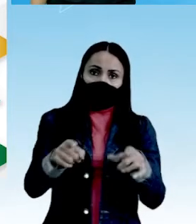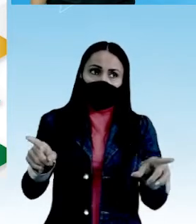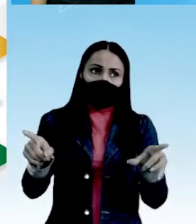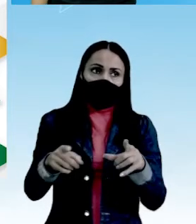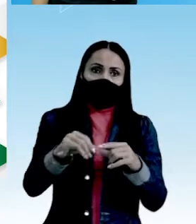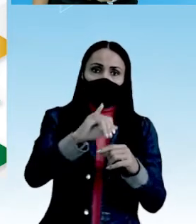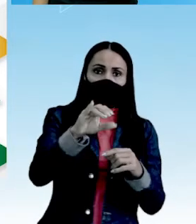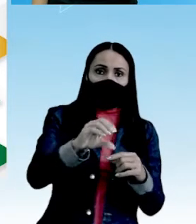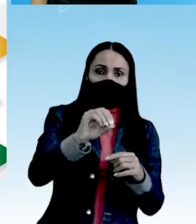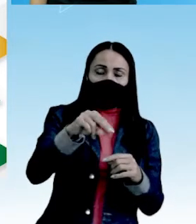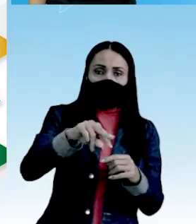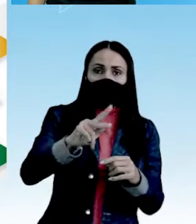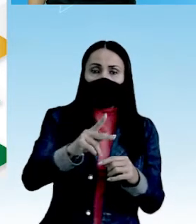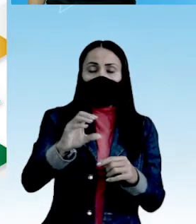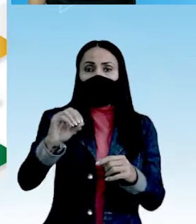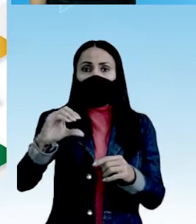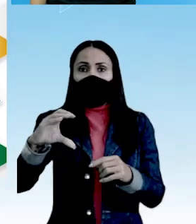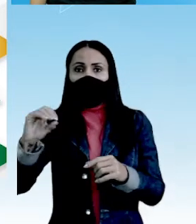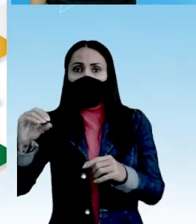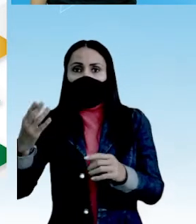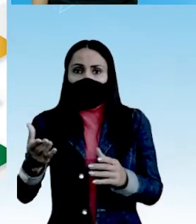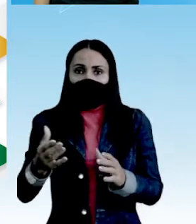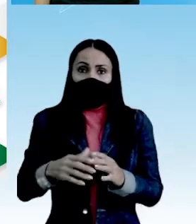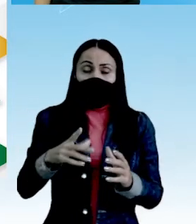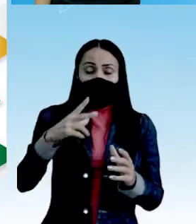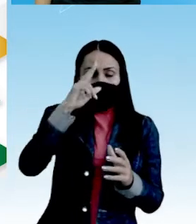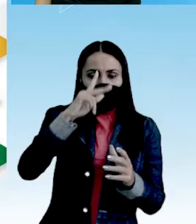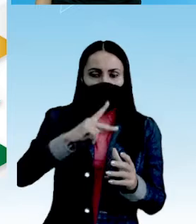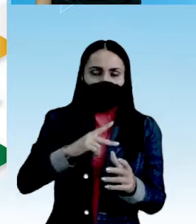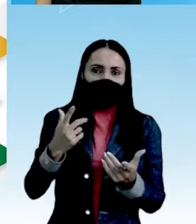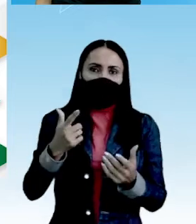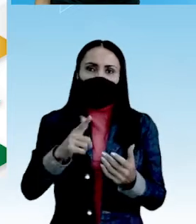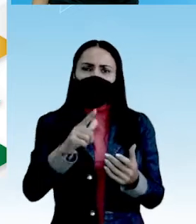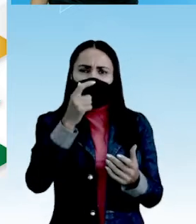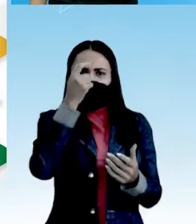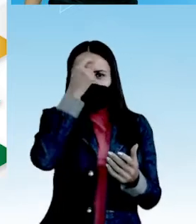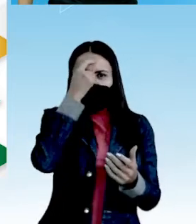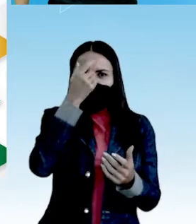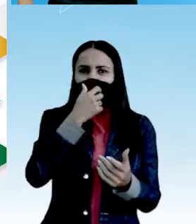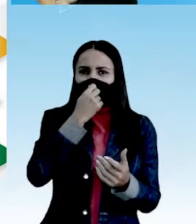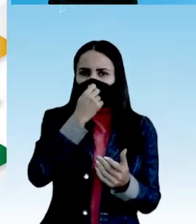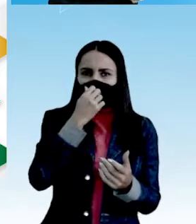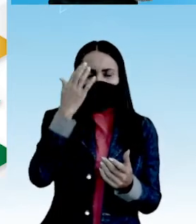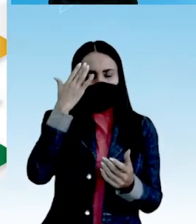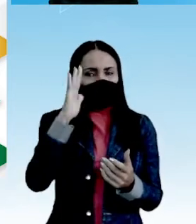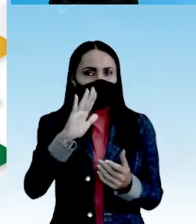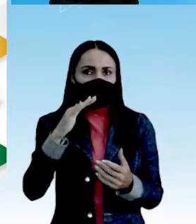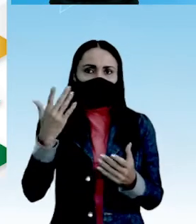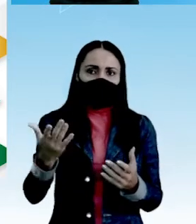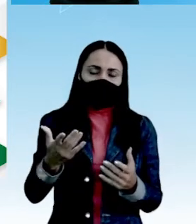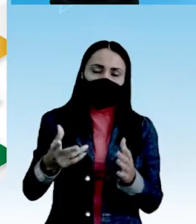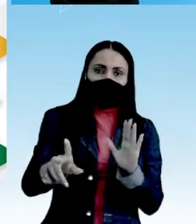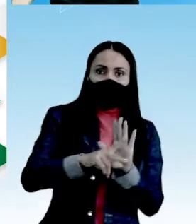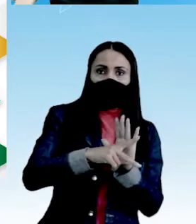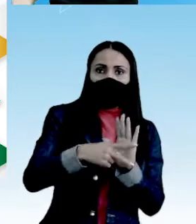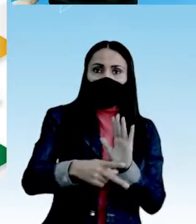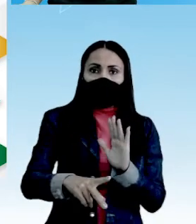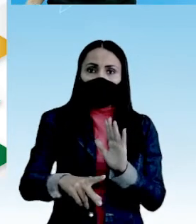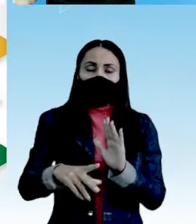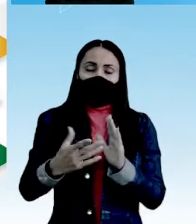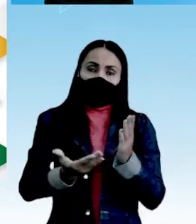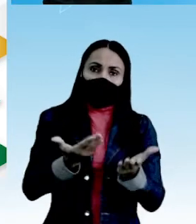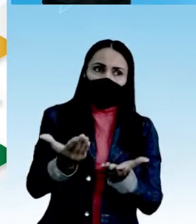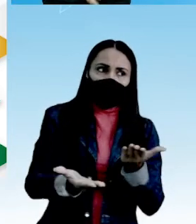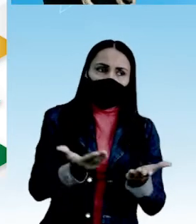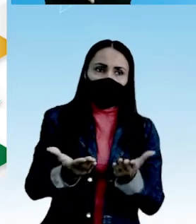John e Yoko, mas eu ainda era muito egoísta e não tinha consciência e acabei me apropriando da sua